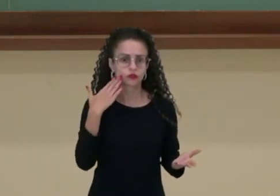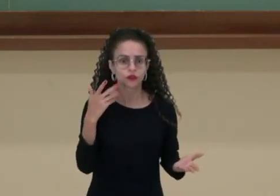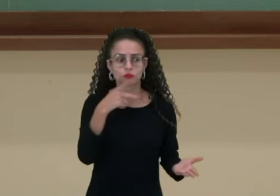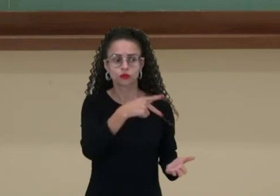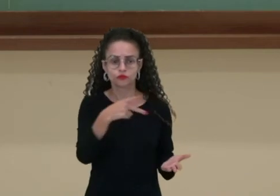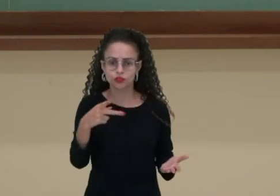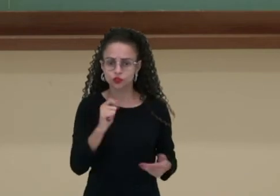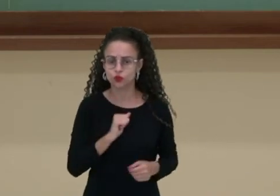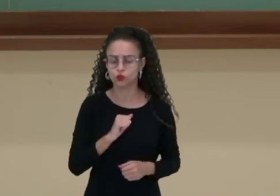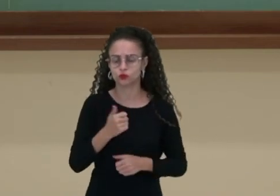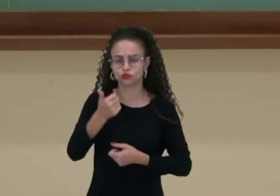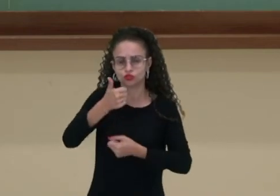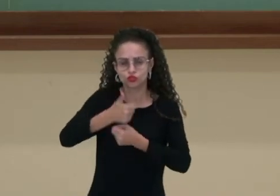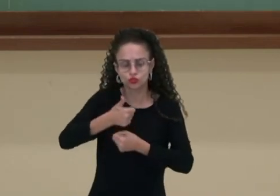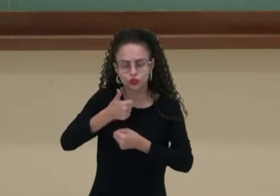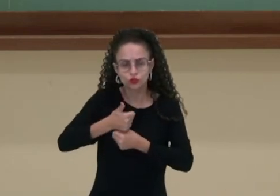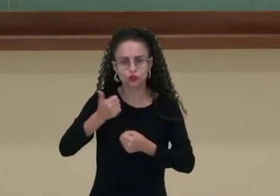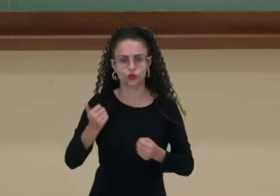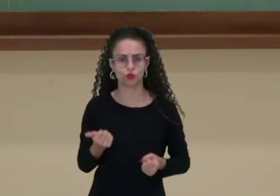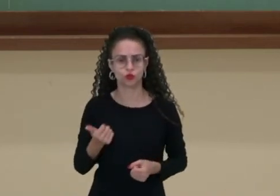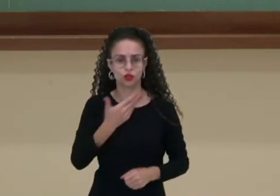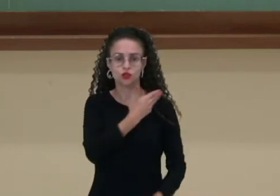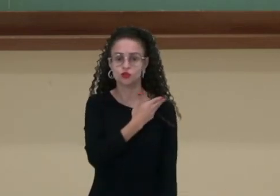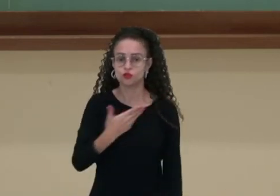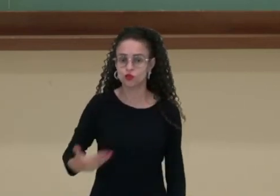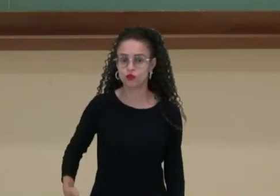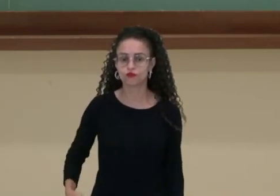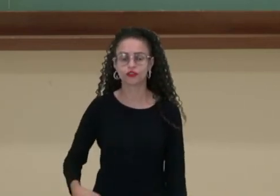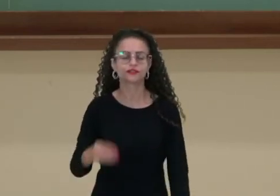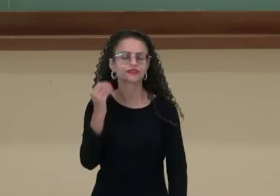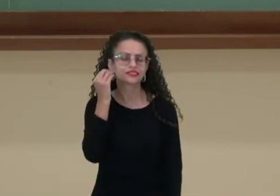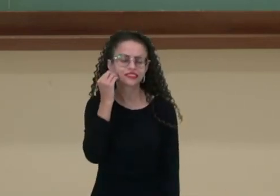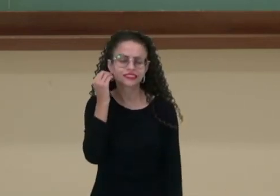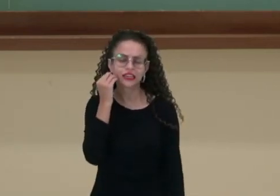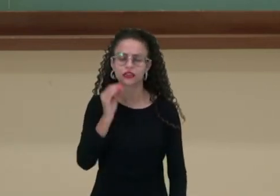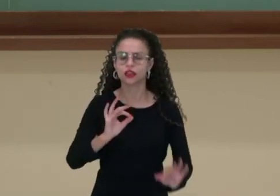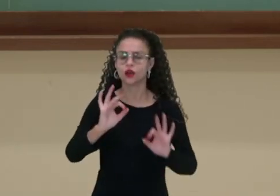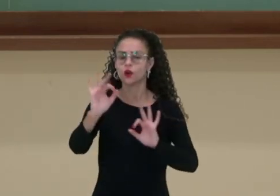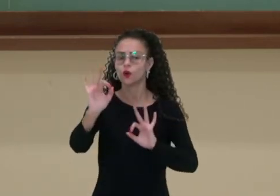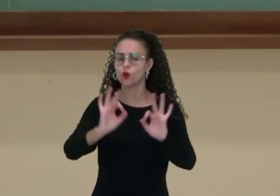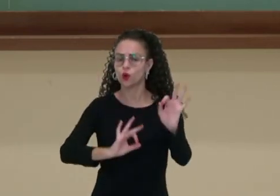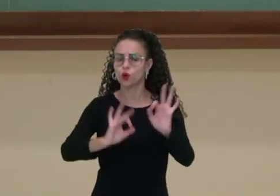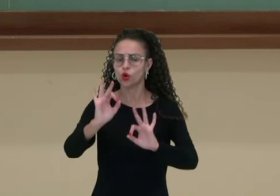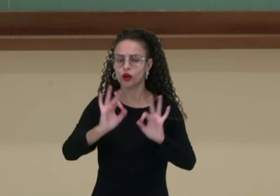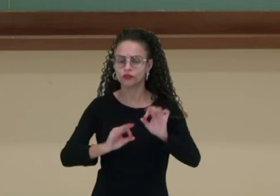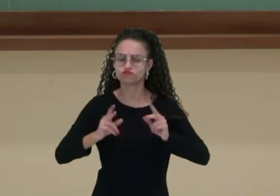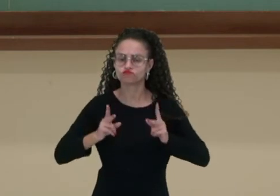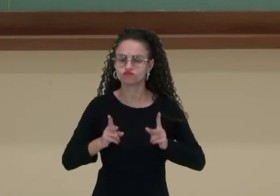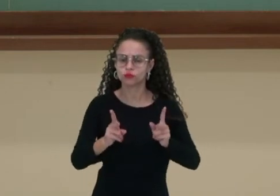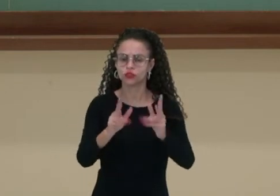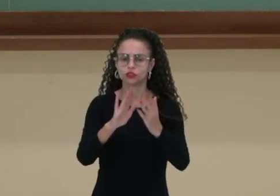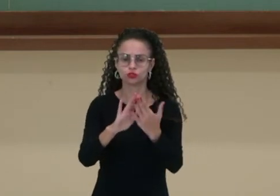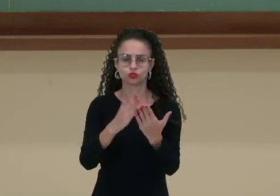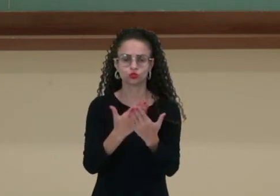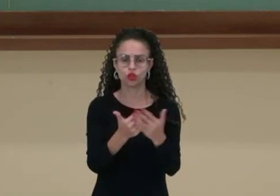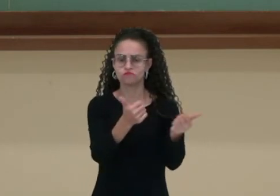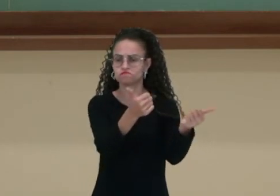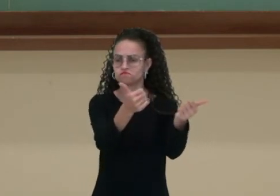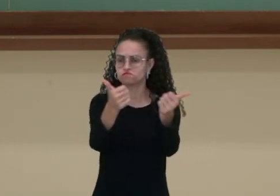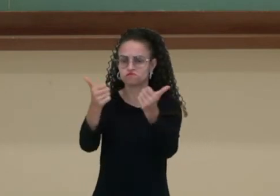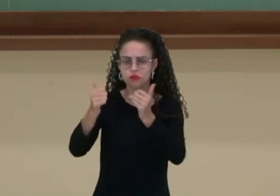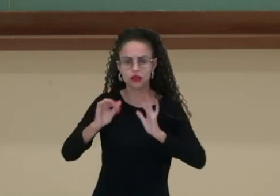professores, diretores, o governo tenta sempre organizar e manter as escolas